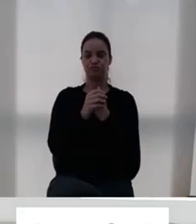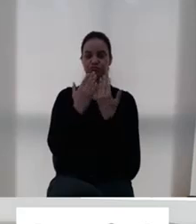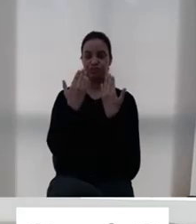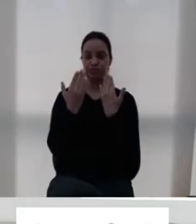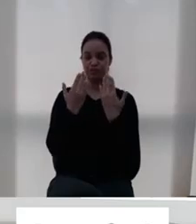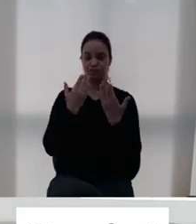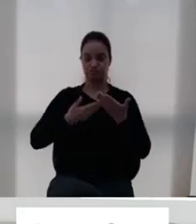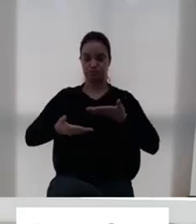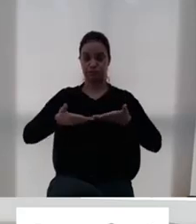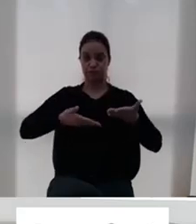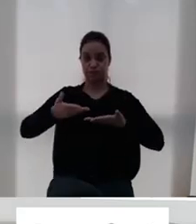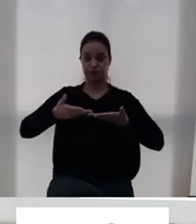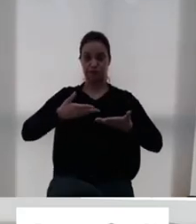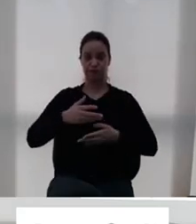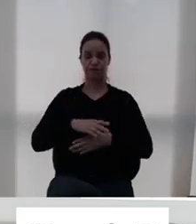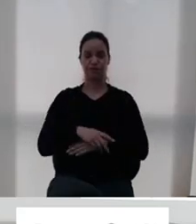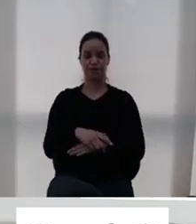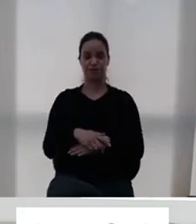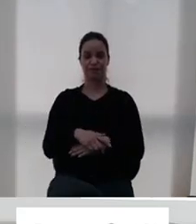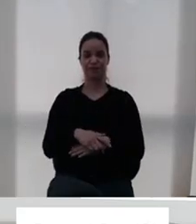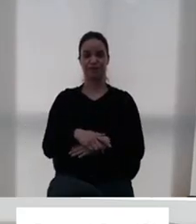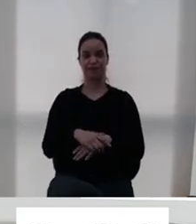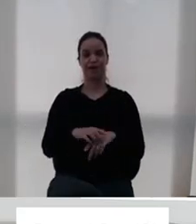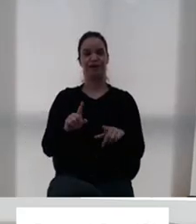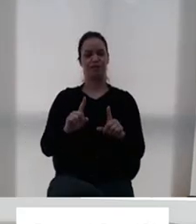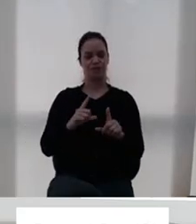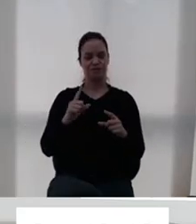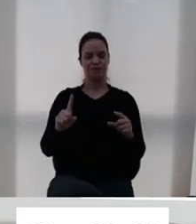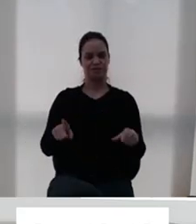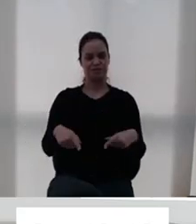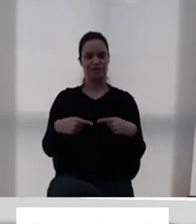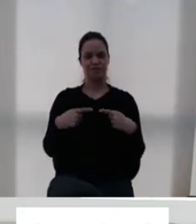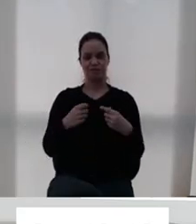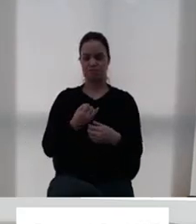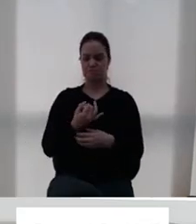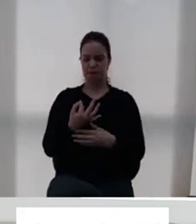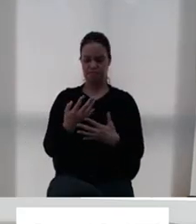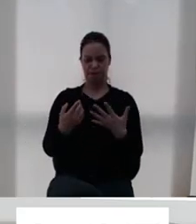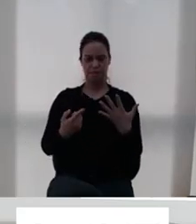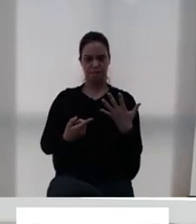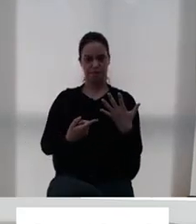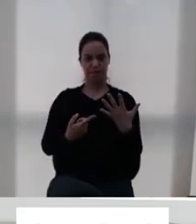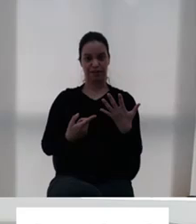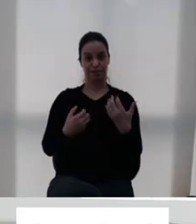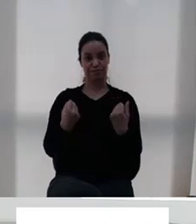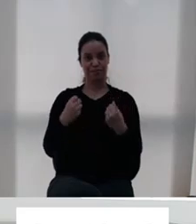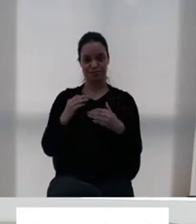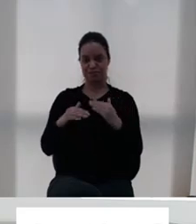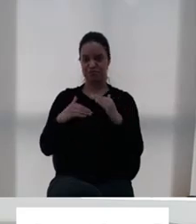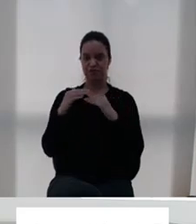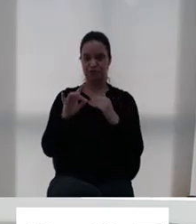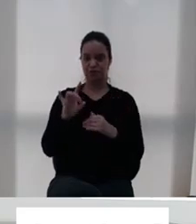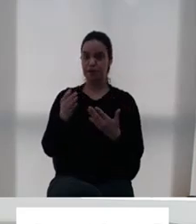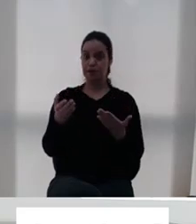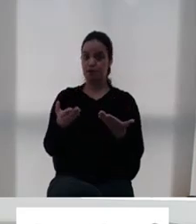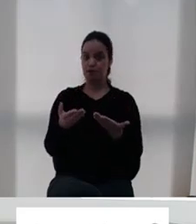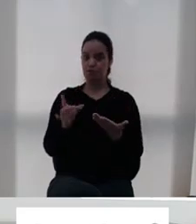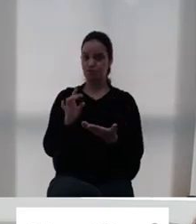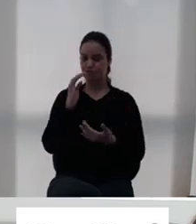atendimento, de solicitações e de dúvidas. A gente tem muitos desafios, a gente tem muito a avançar. Hoje eu gostaria só de deixar